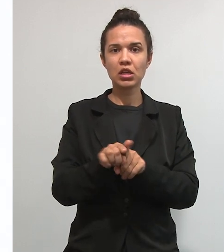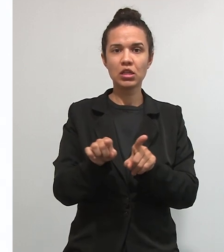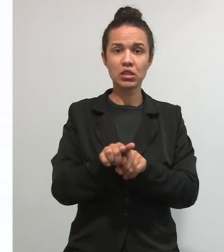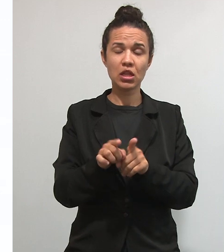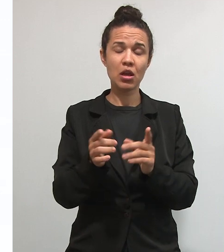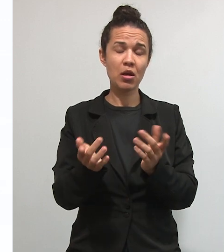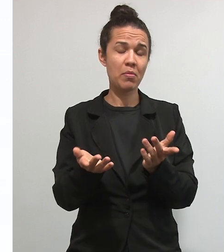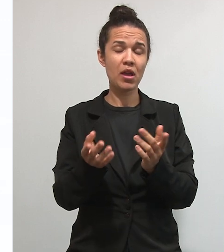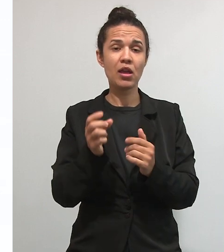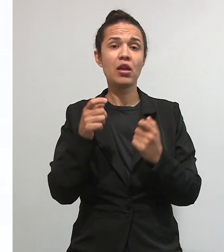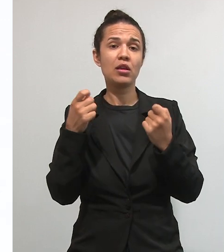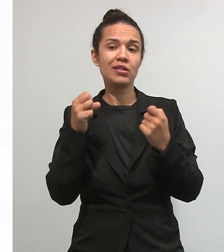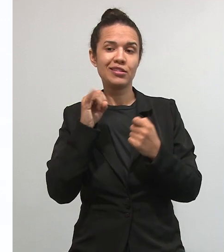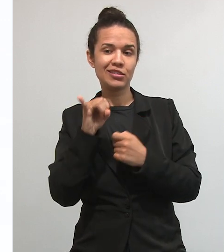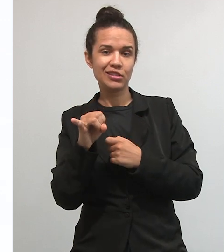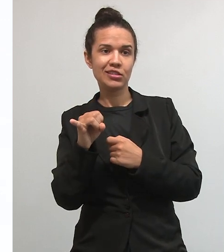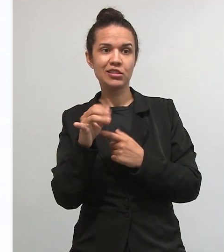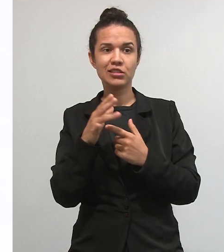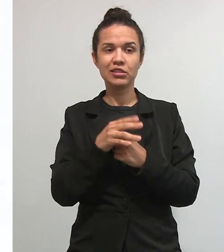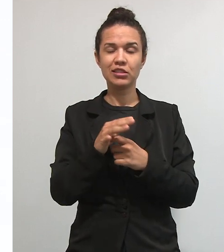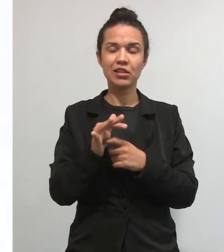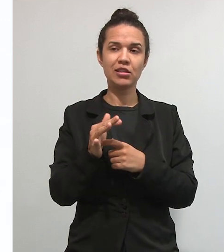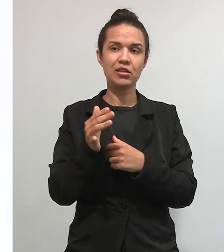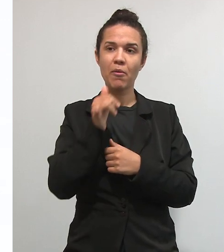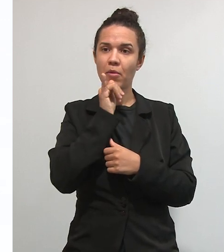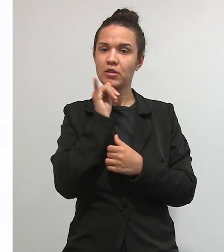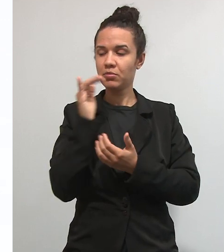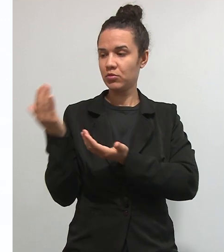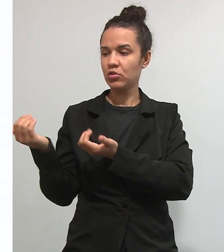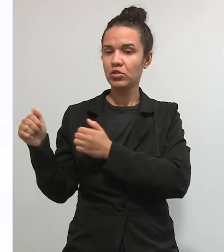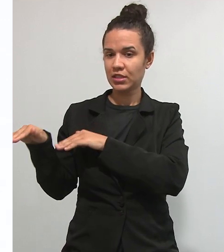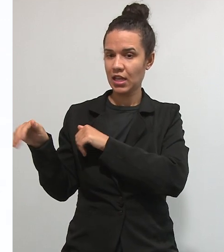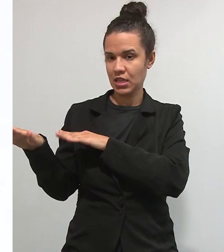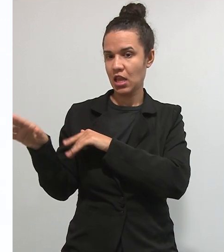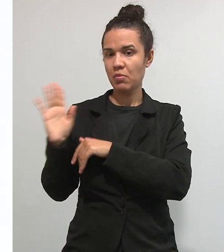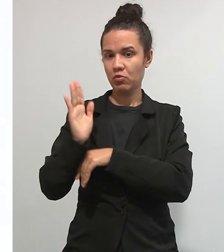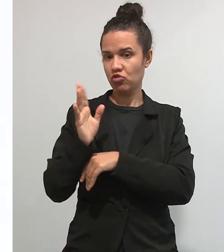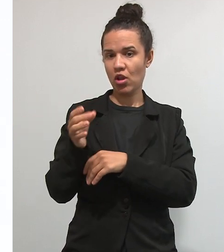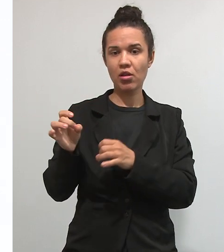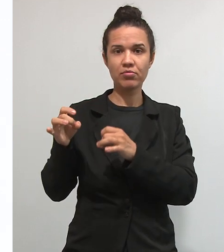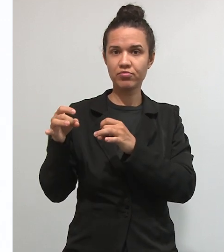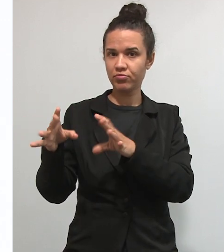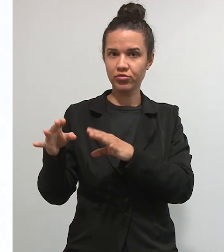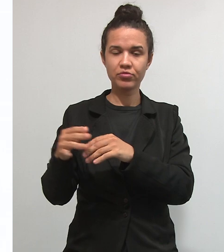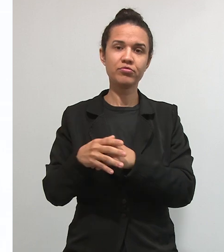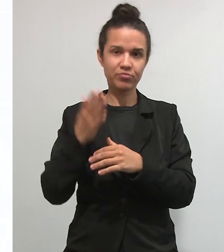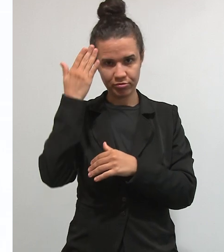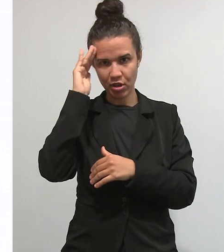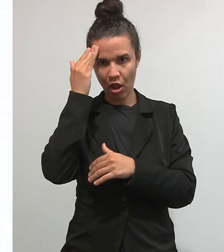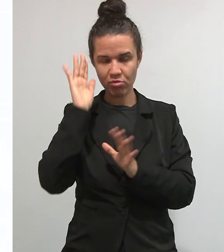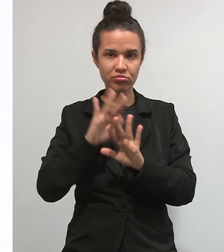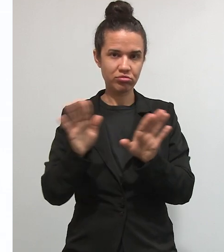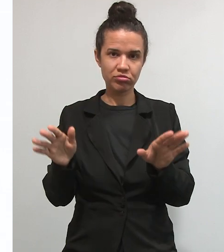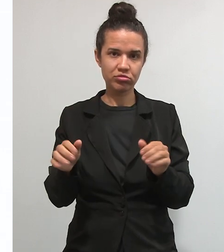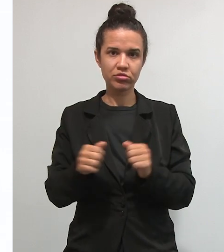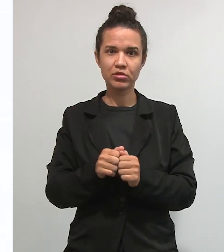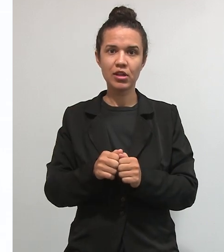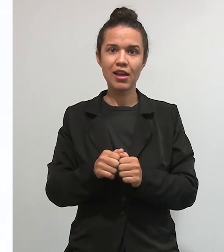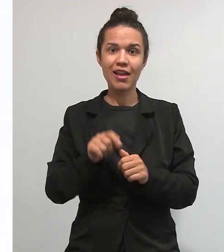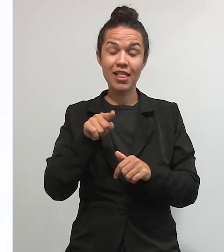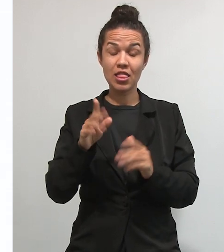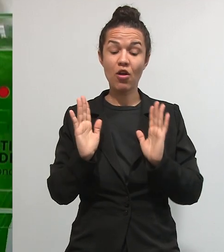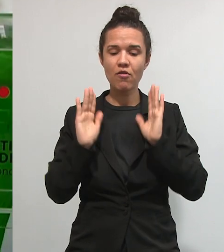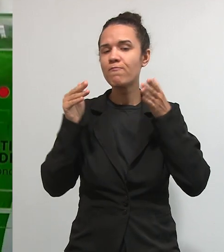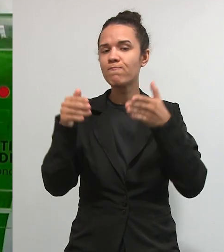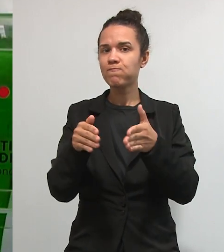efetivamente recebidas. Esse aqui, o regime misto, é o regime no enfoque orçamentário, tá? Na contabilidade